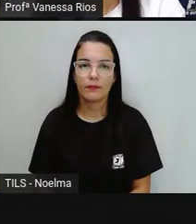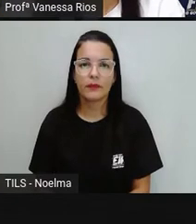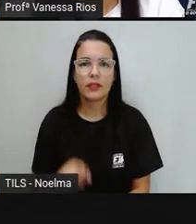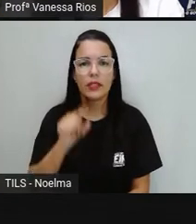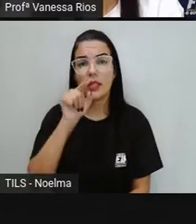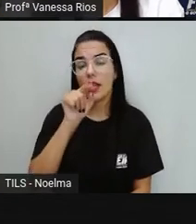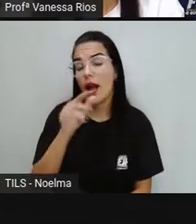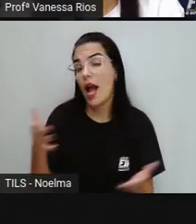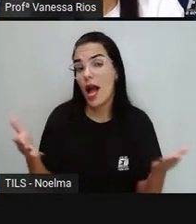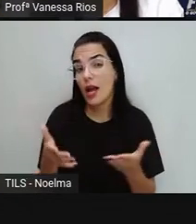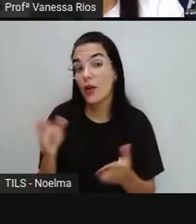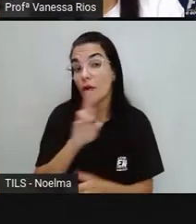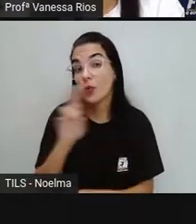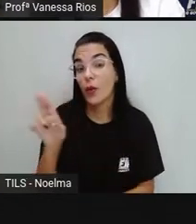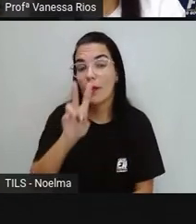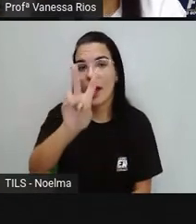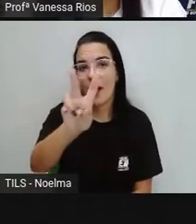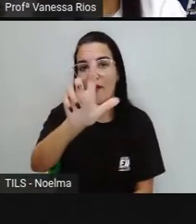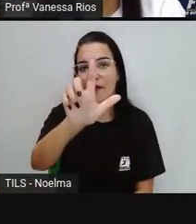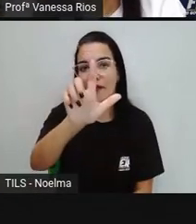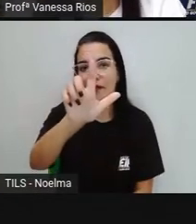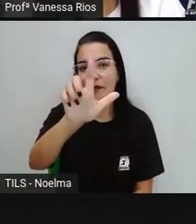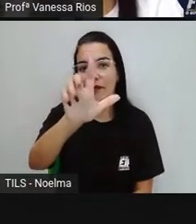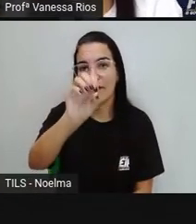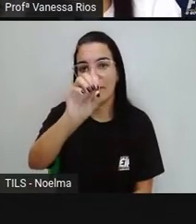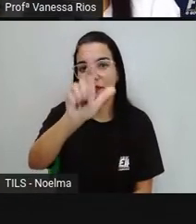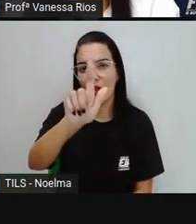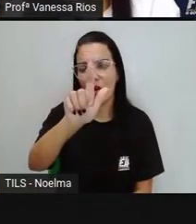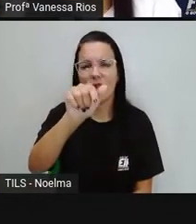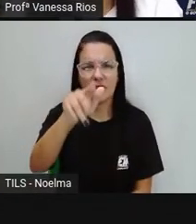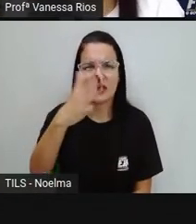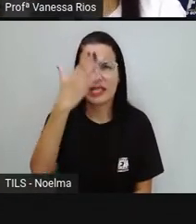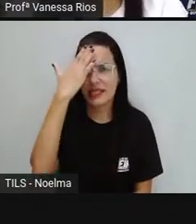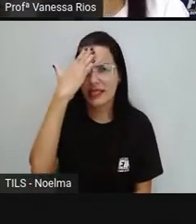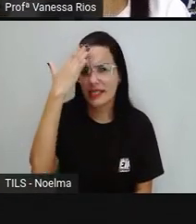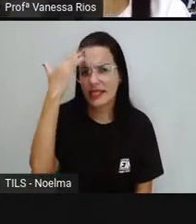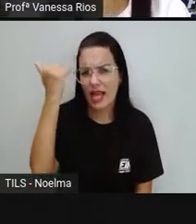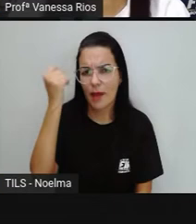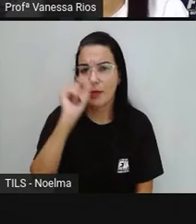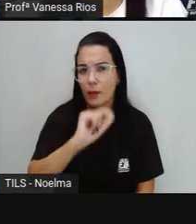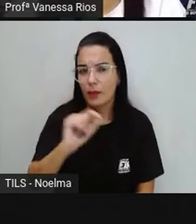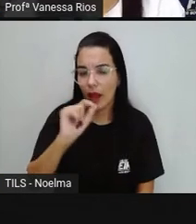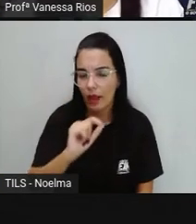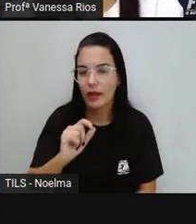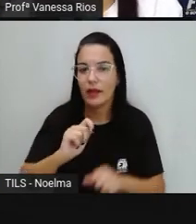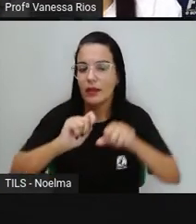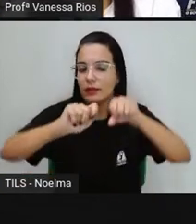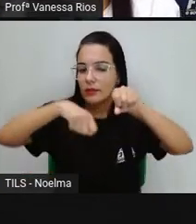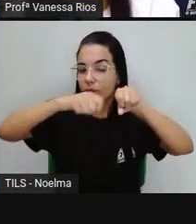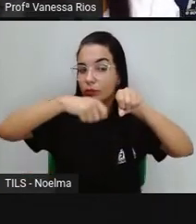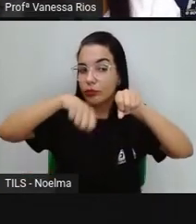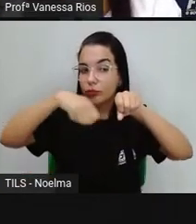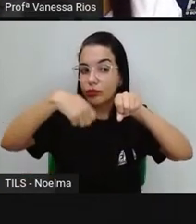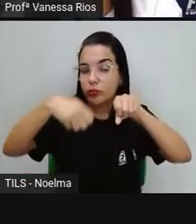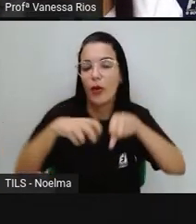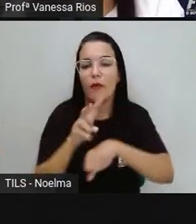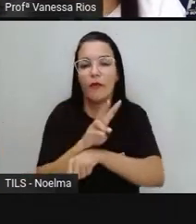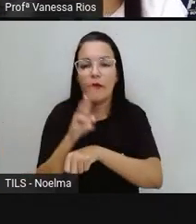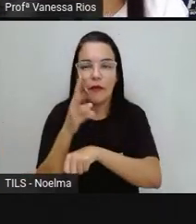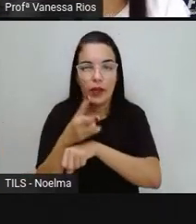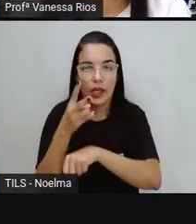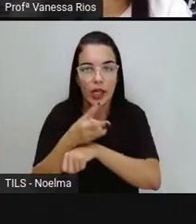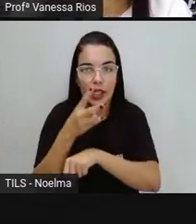E é o que a gente chama de vlog, esses vídeos aí onde uma resenha crítica é oralizada, né,